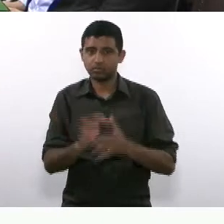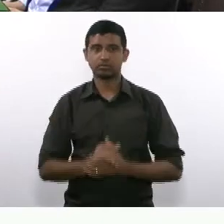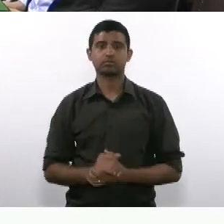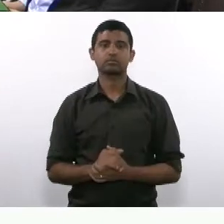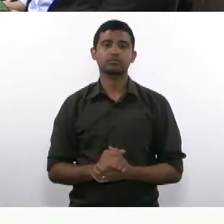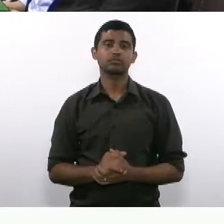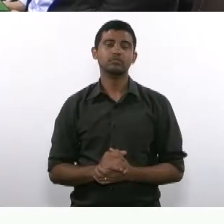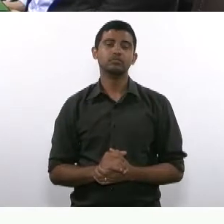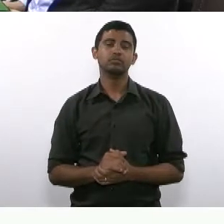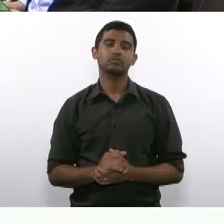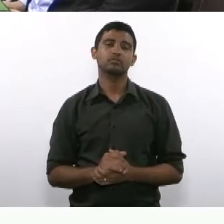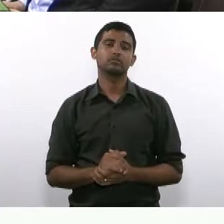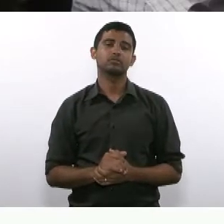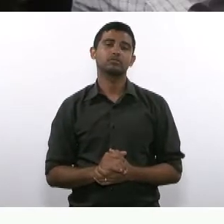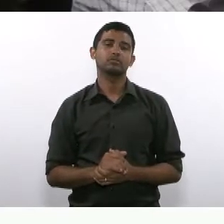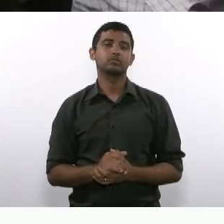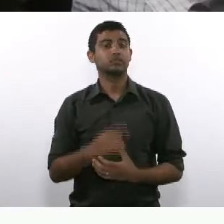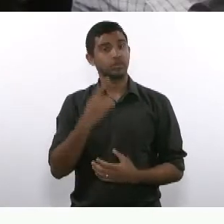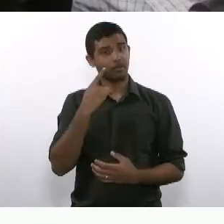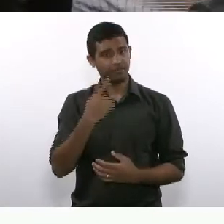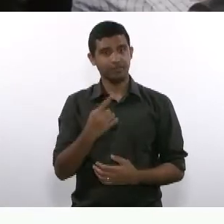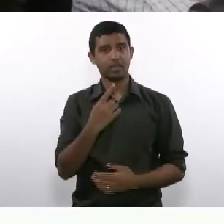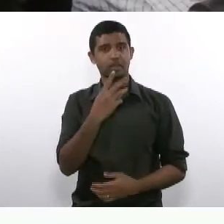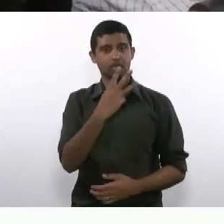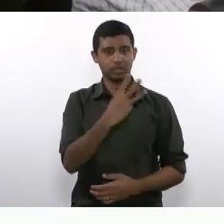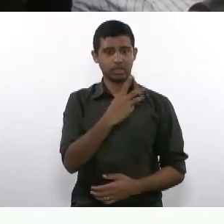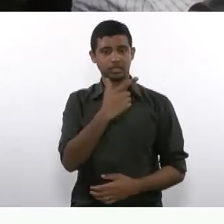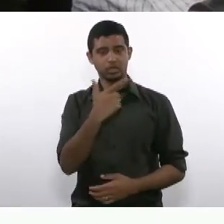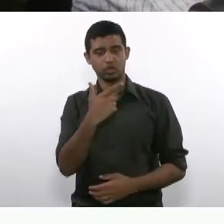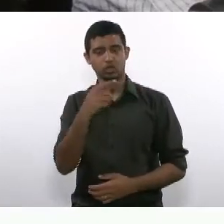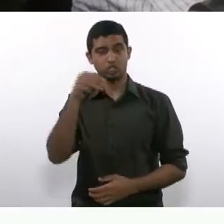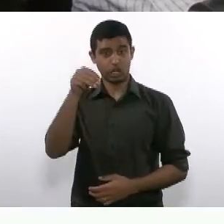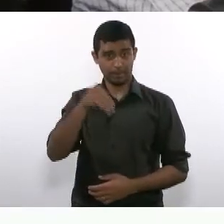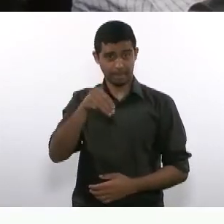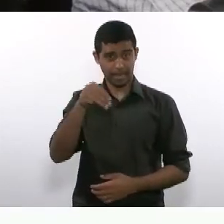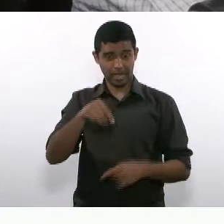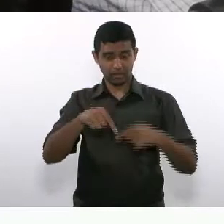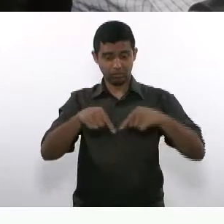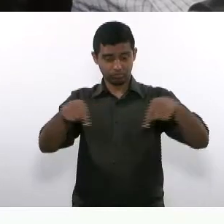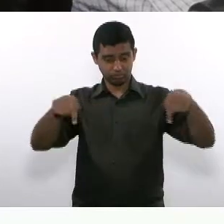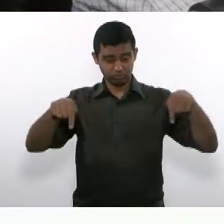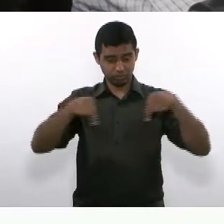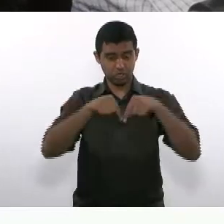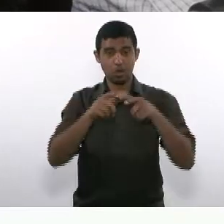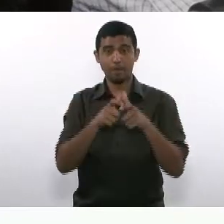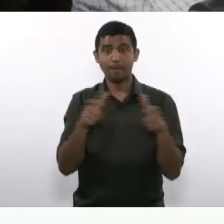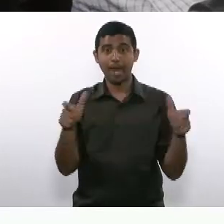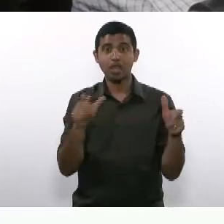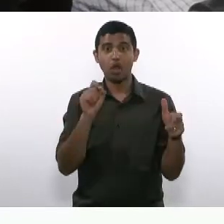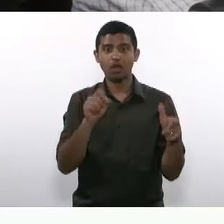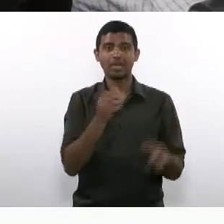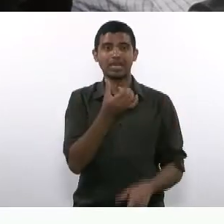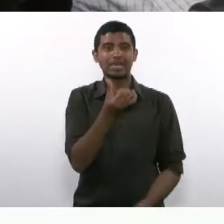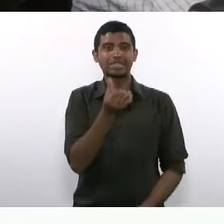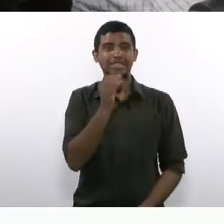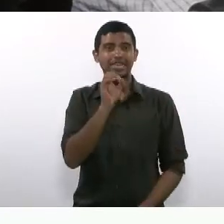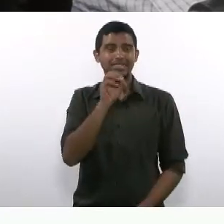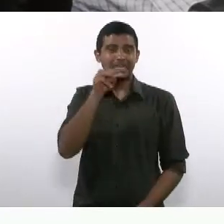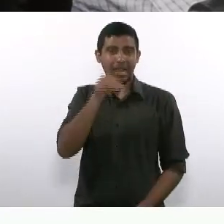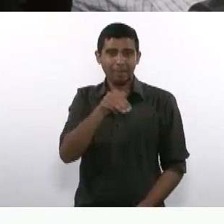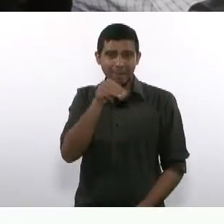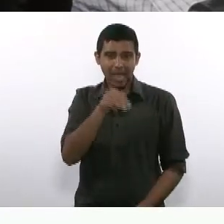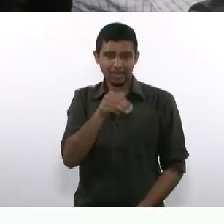que a gente participou foi com 32 metros quadrados e o maior stand foi com 60 metros quadrados. Se a gente puder